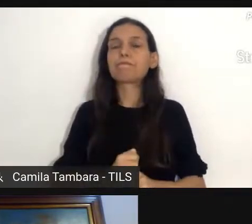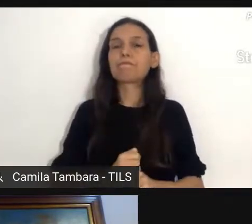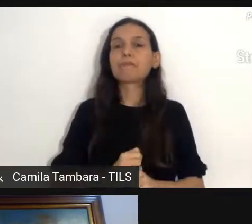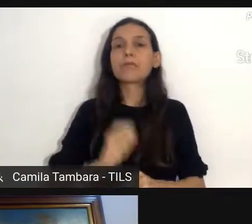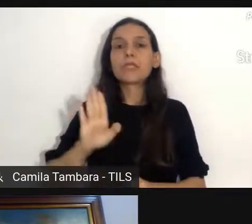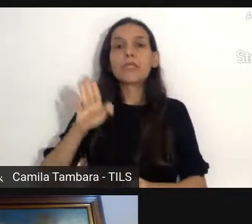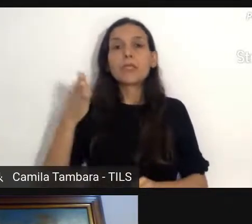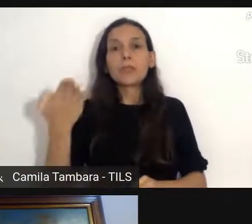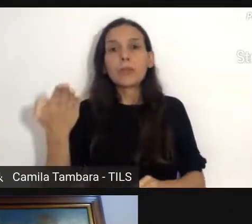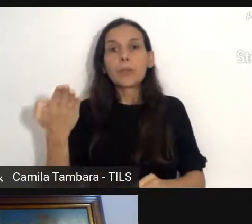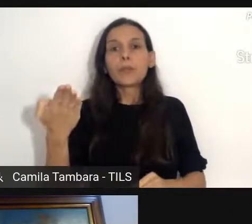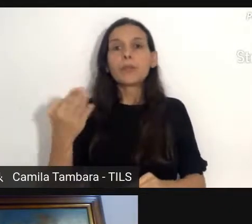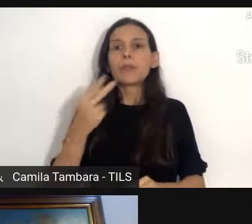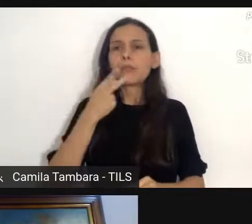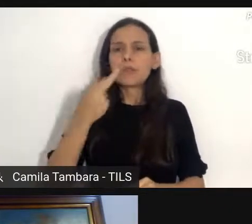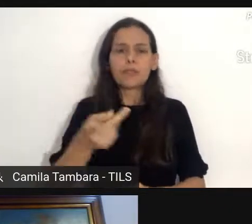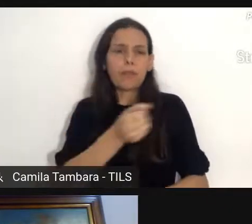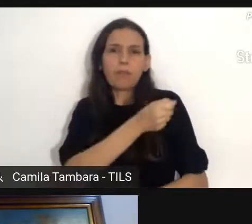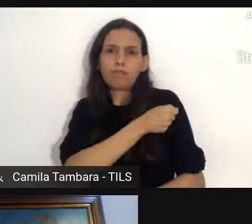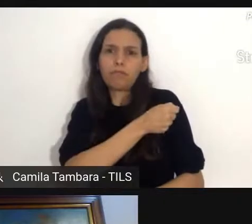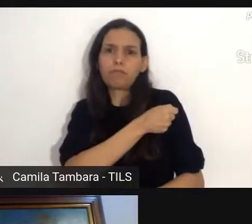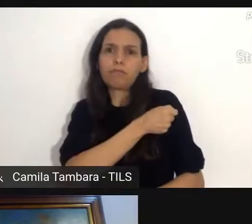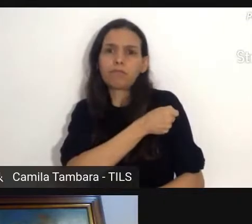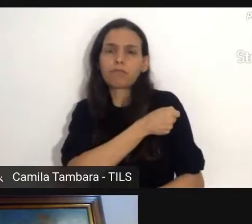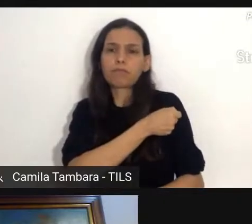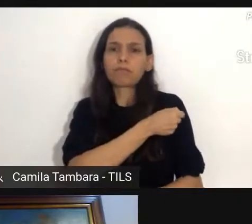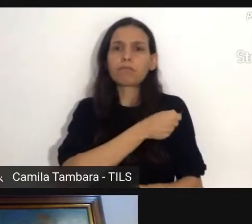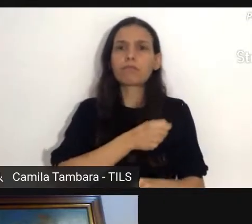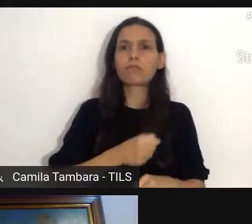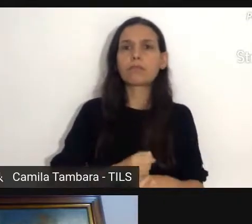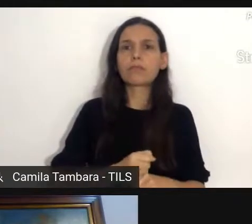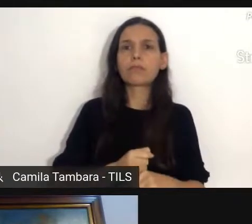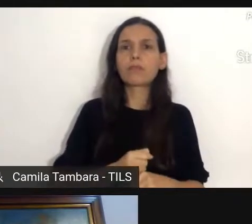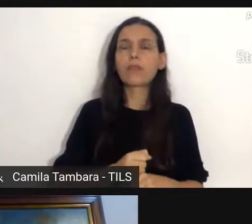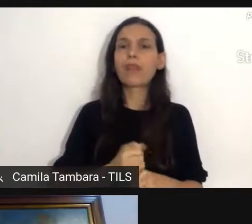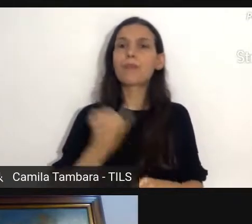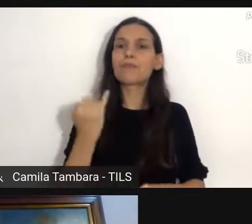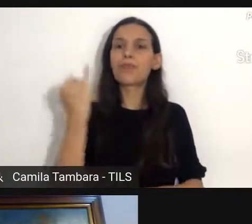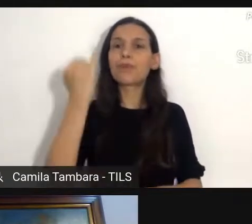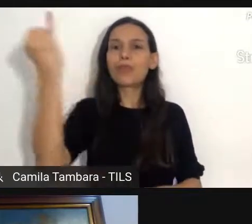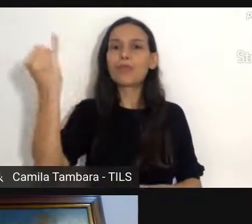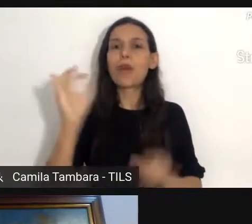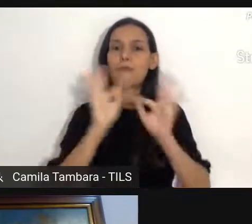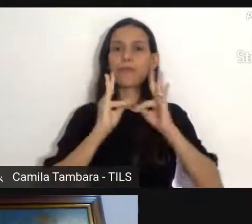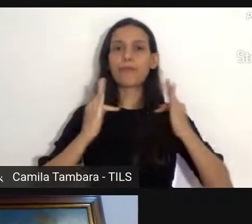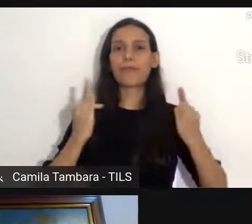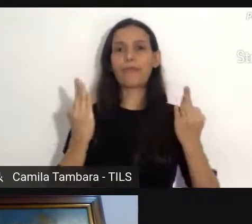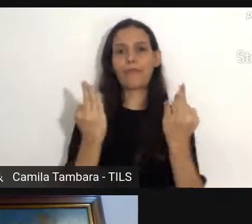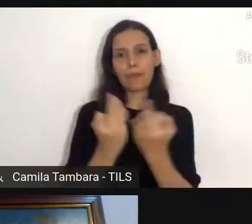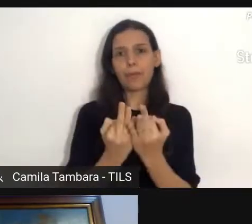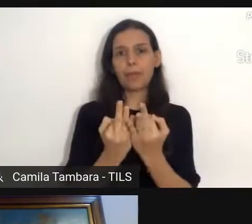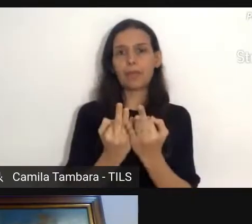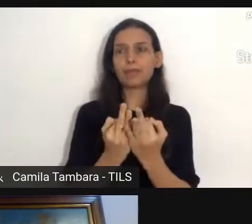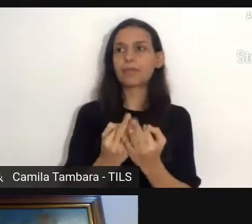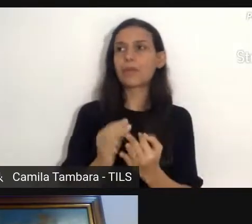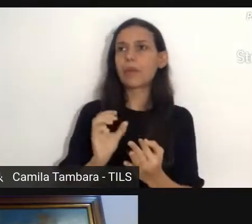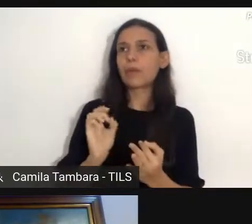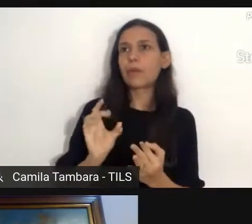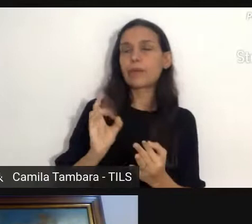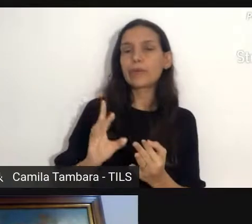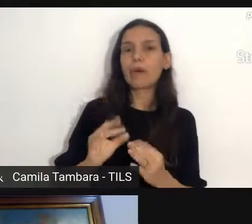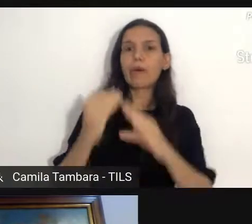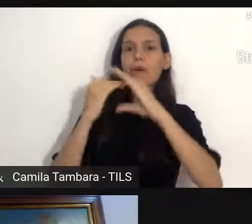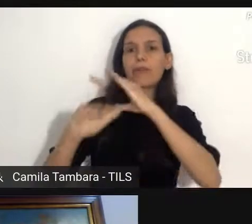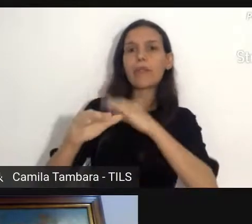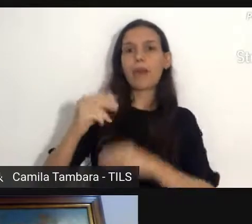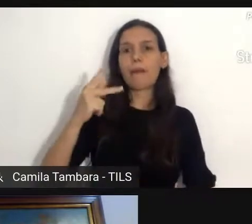deste aluno aqui, né, que é o papel da família. Eu tenho destacado isso. Então, não é mandar a PNP para casa, o